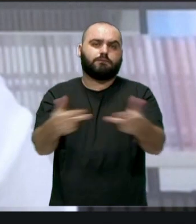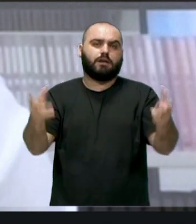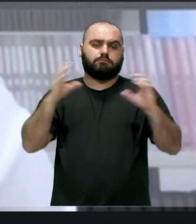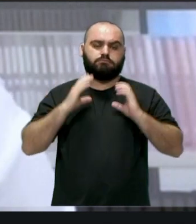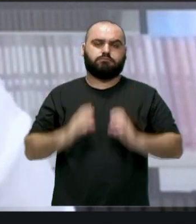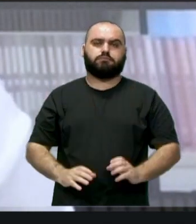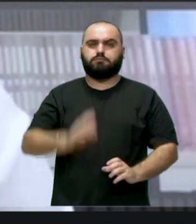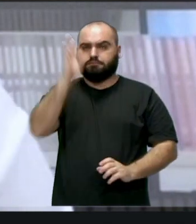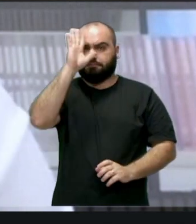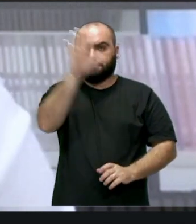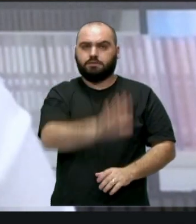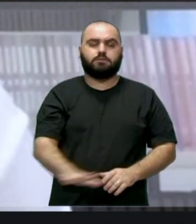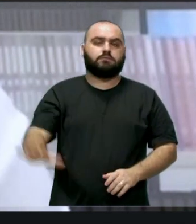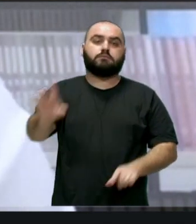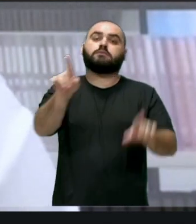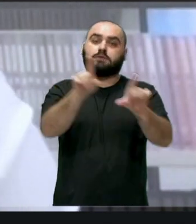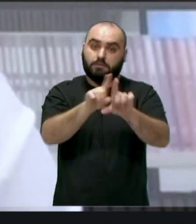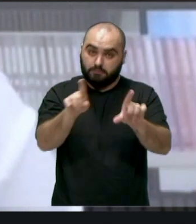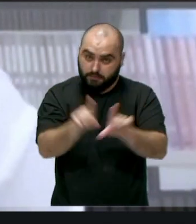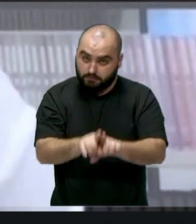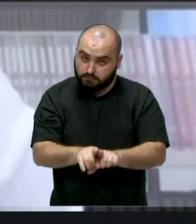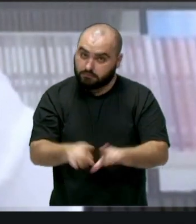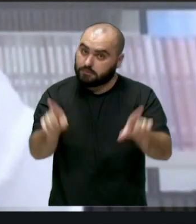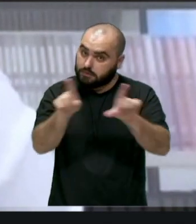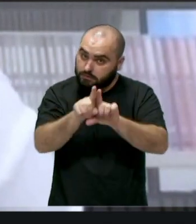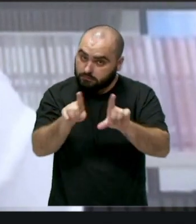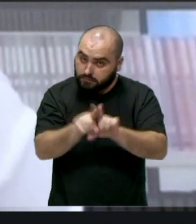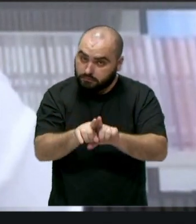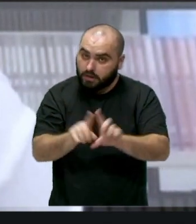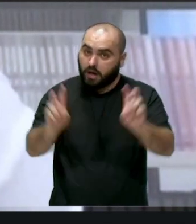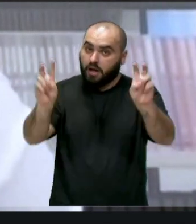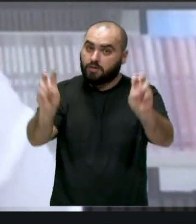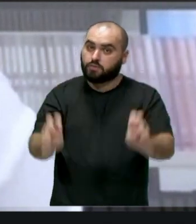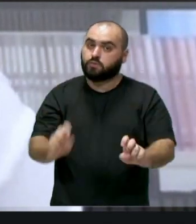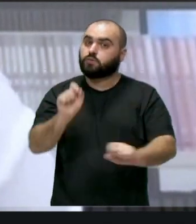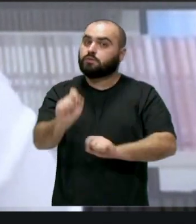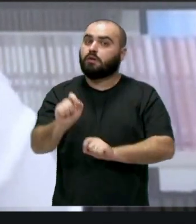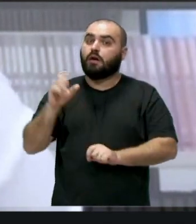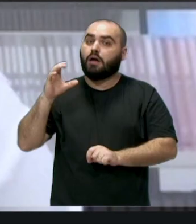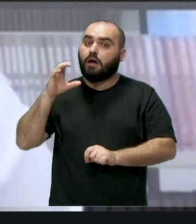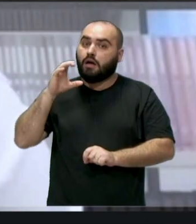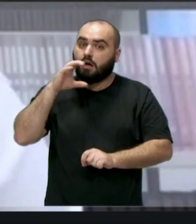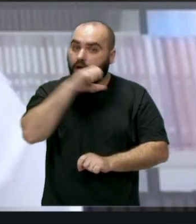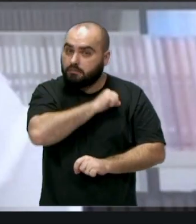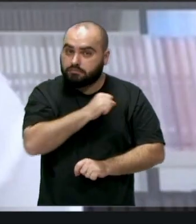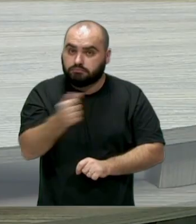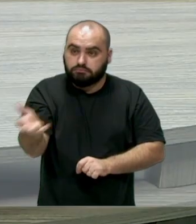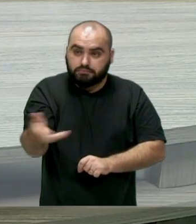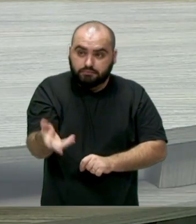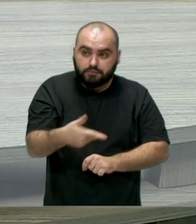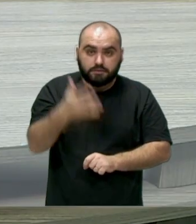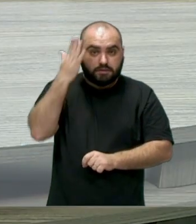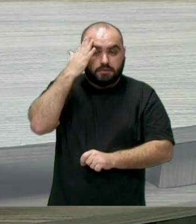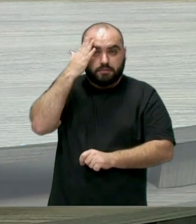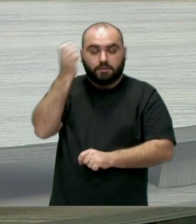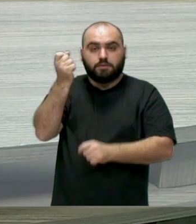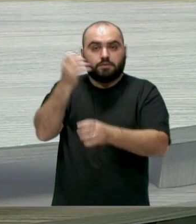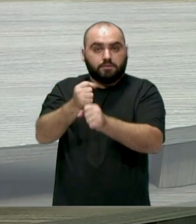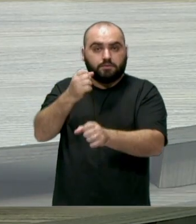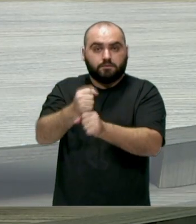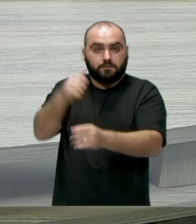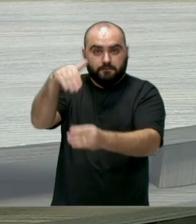cidadãs Brasil afora, e também no que se refere à agilidade da apuração dos votos. Com